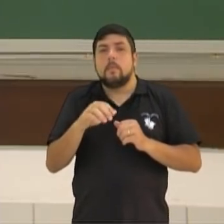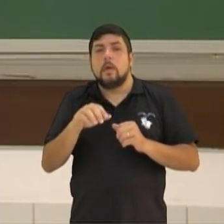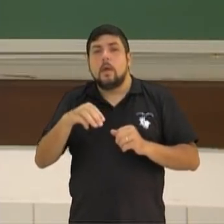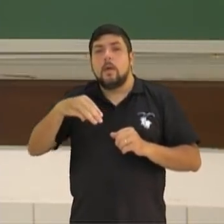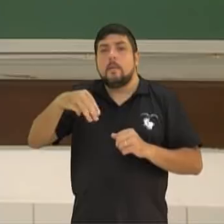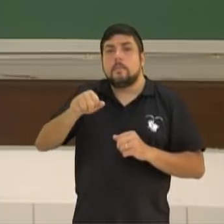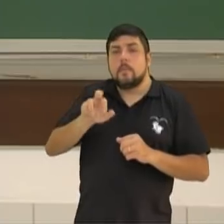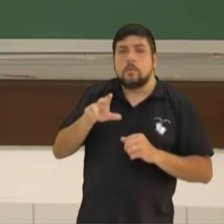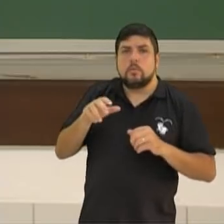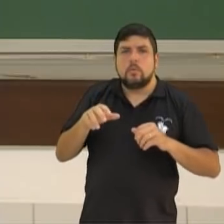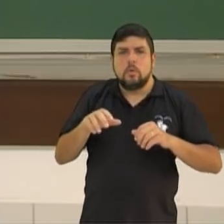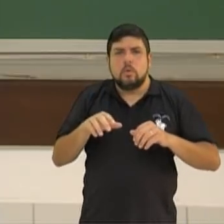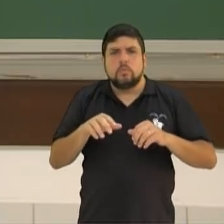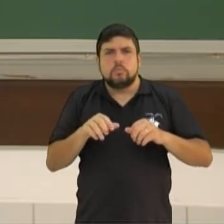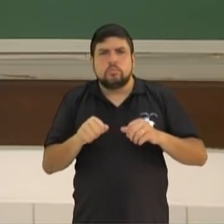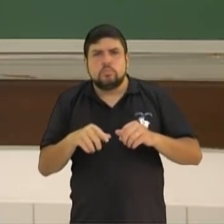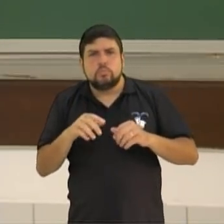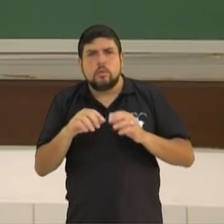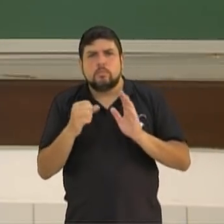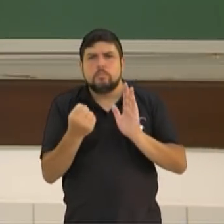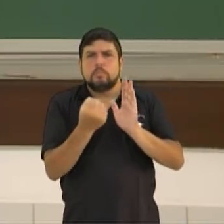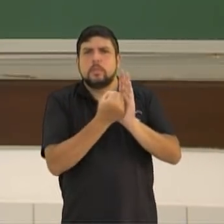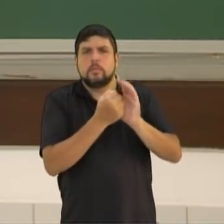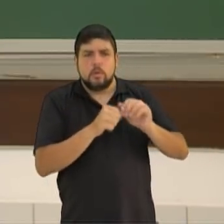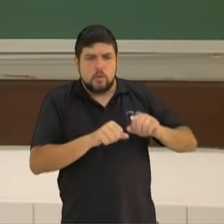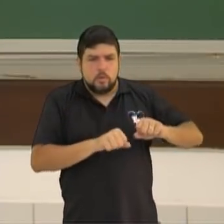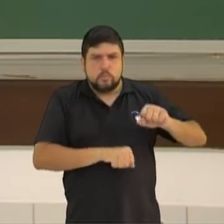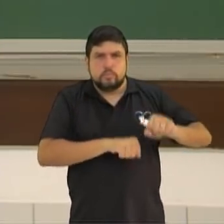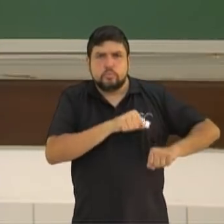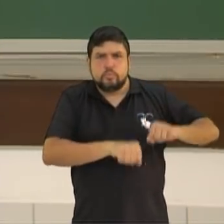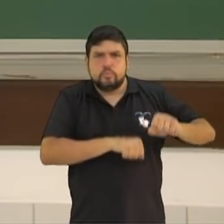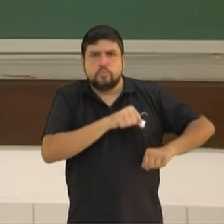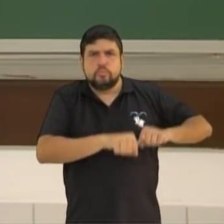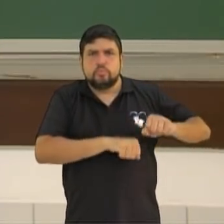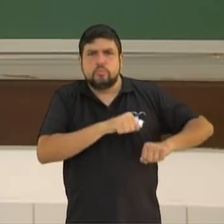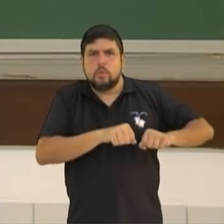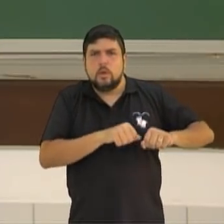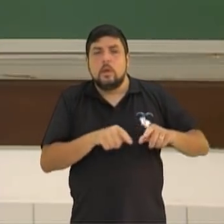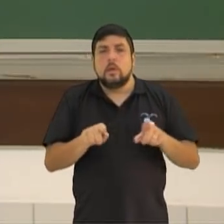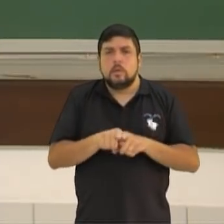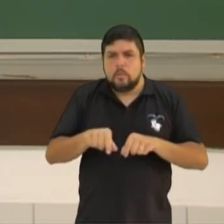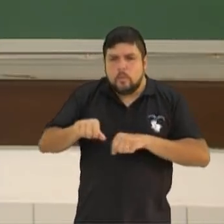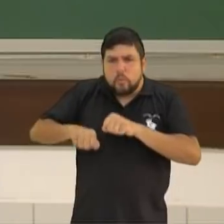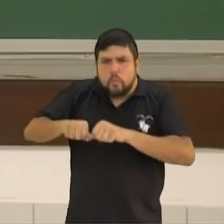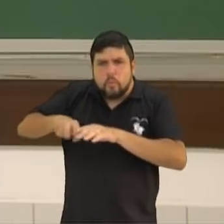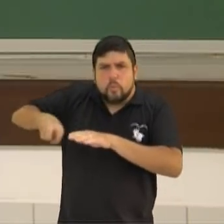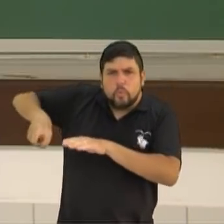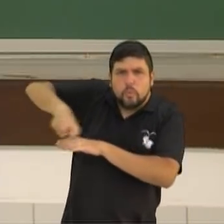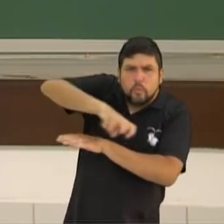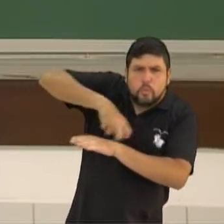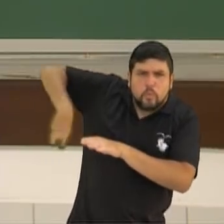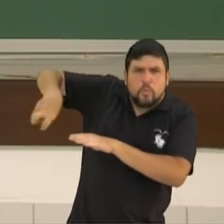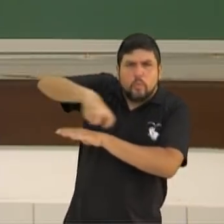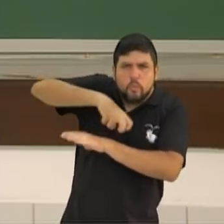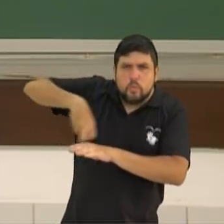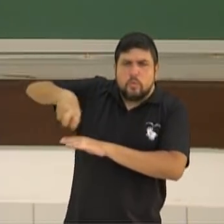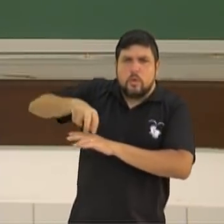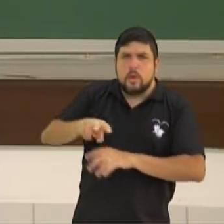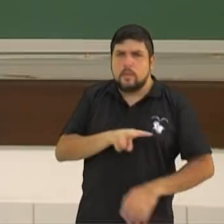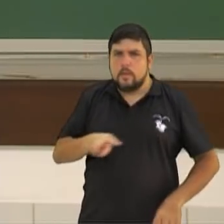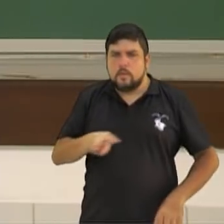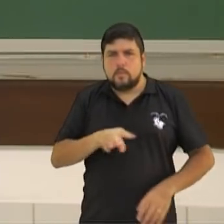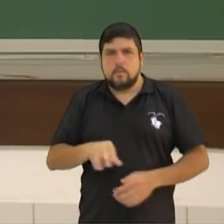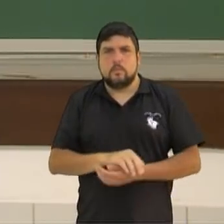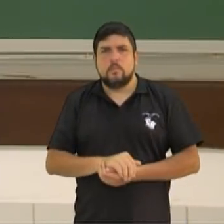de estrada e falamos também do ciclismo de pista, aquele do velódromo. E eu falei para vocês que ainda existia um